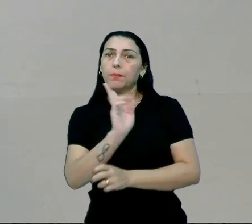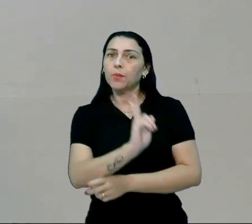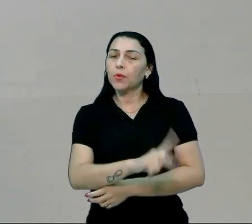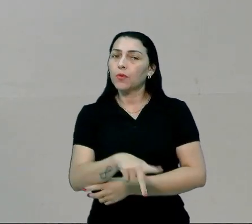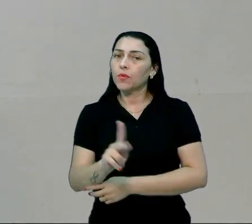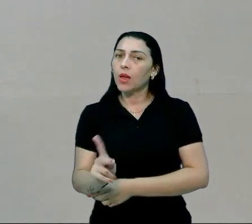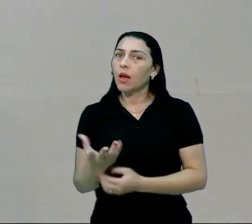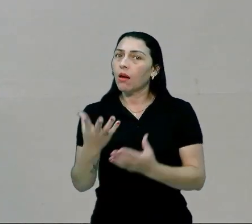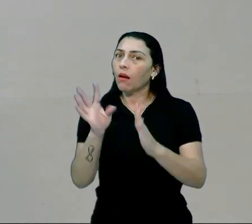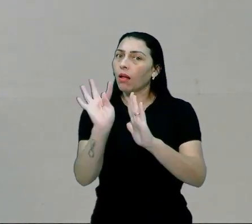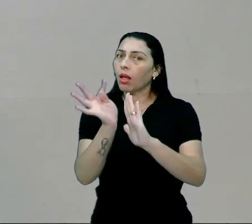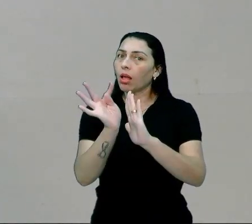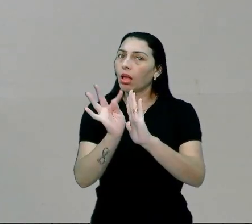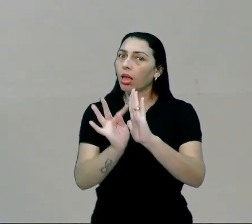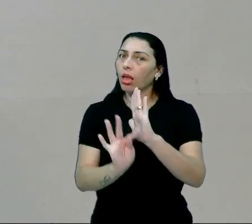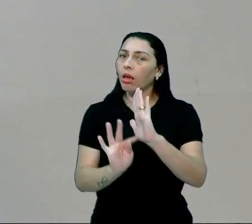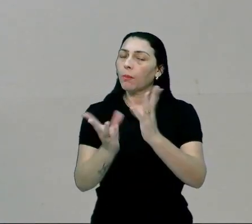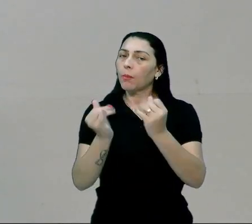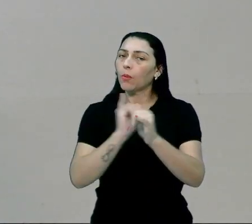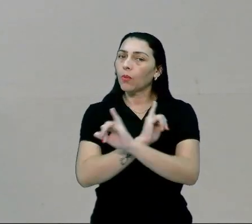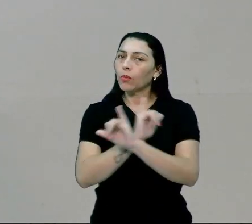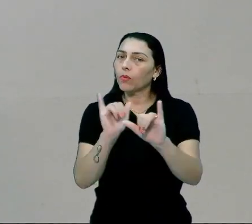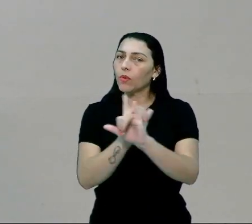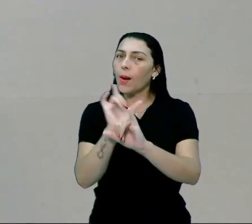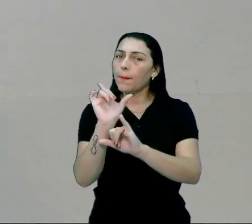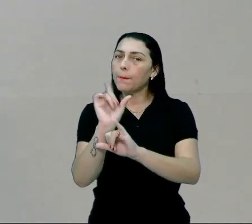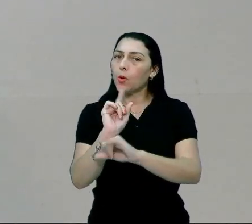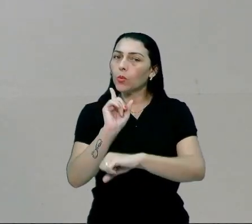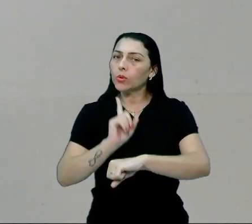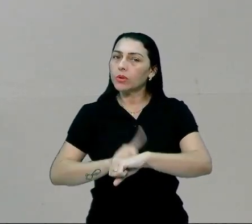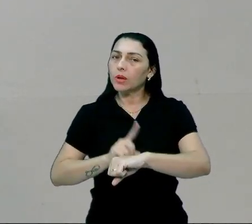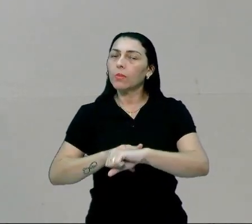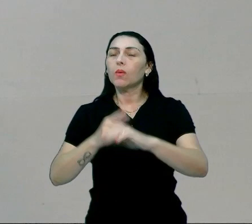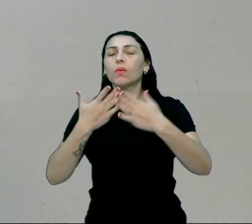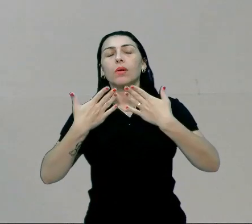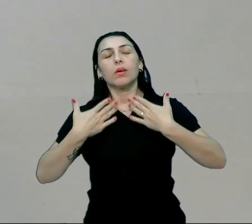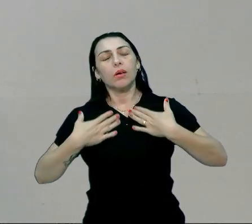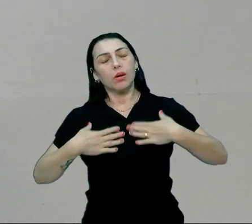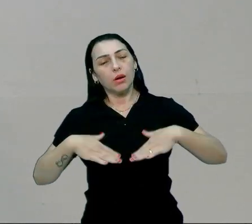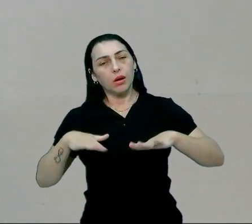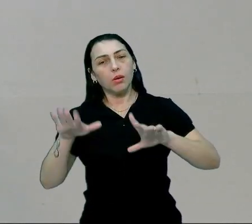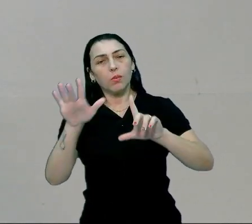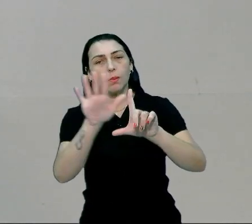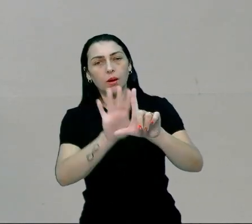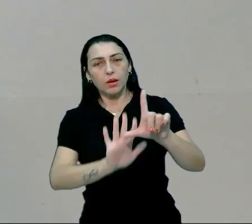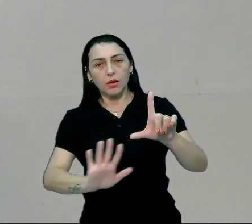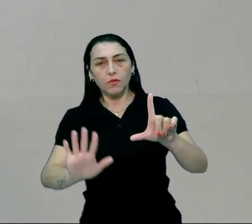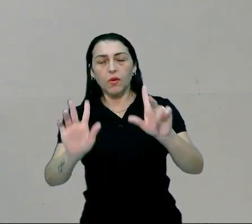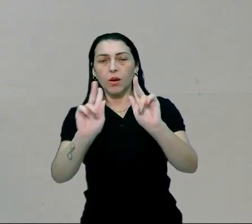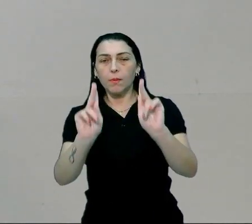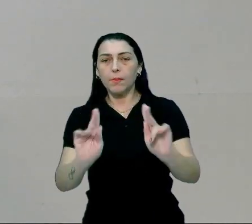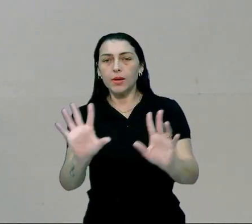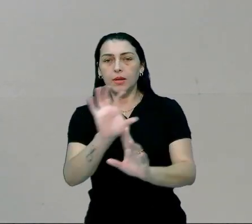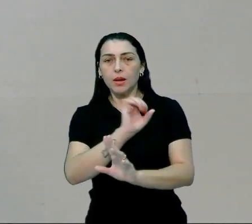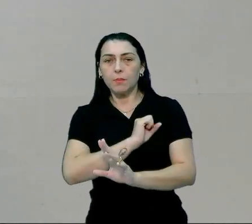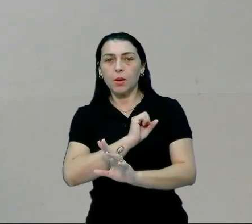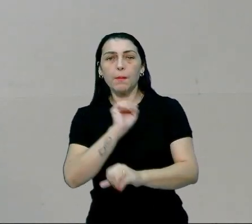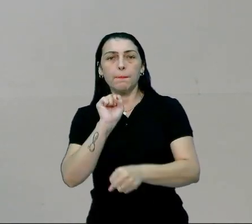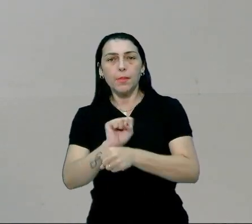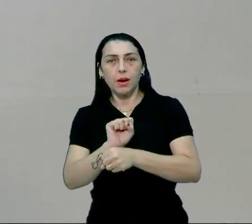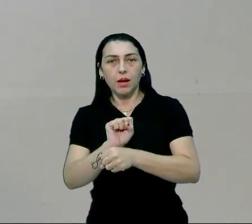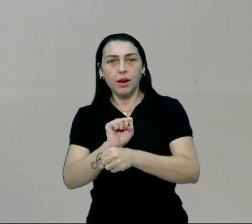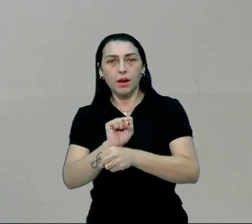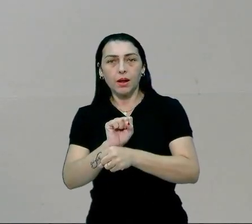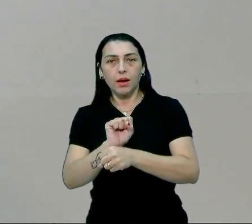é muito texto, é muita informação, é pouco tempo. Por isso que eu falei, com calma, plataforma, direitinho, paz e amor, mas qualquer coisa aperta start,